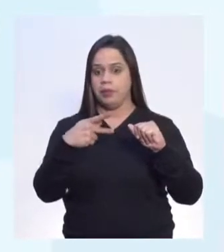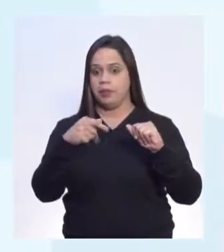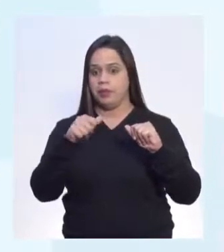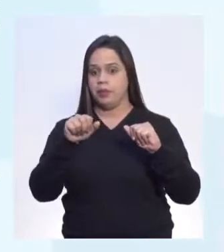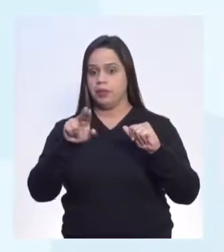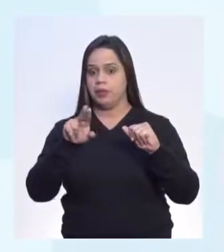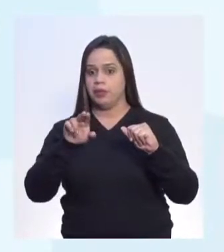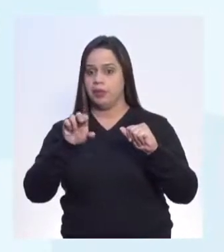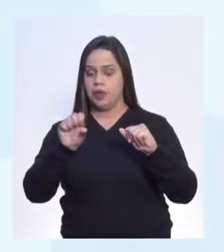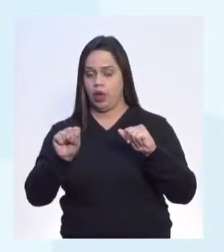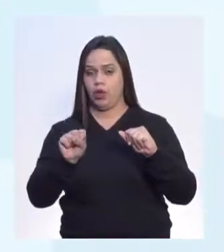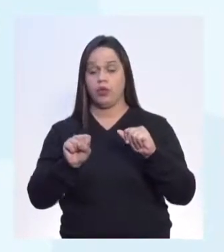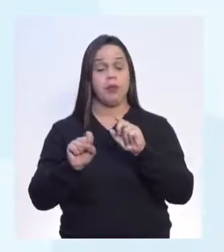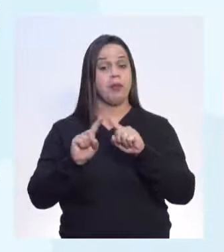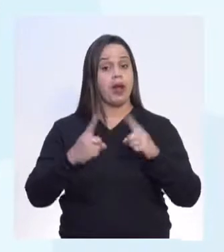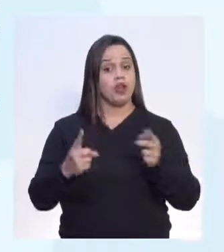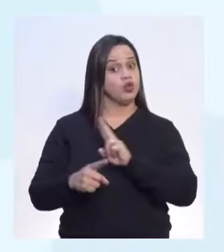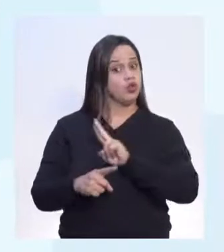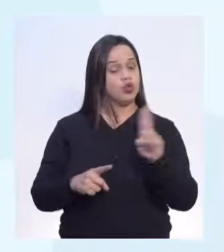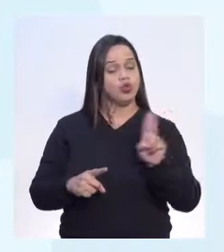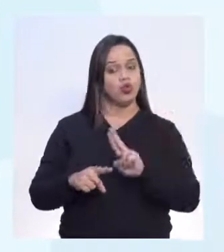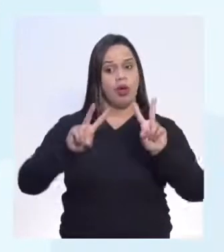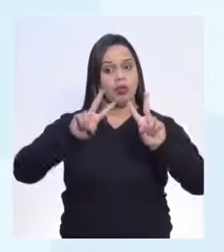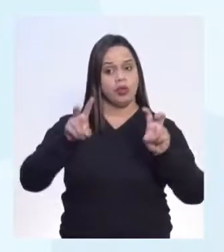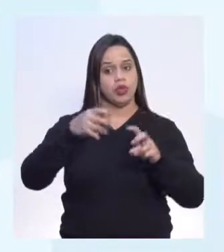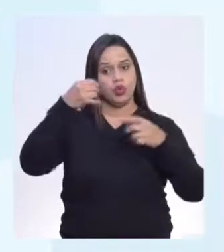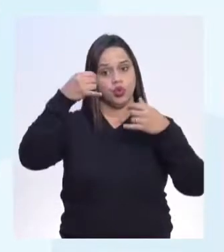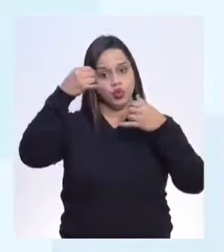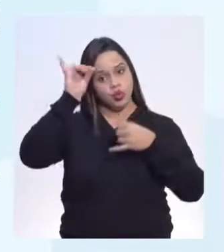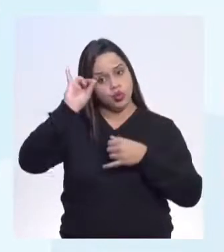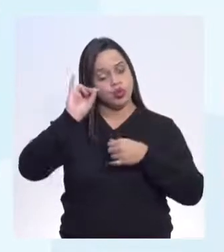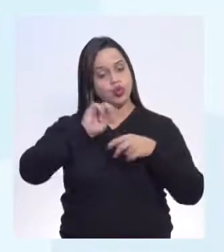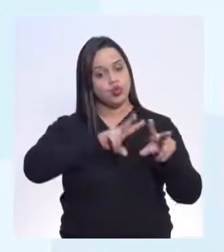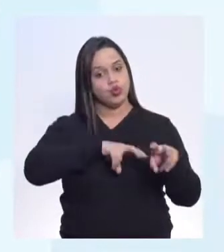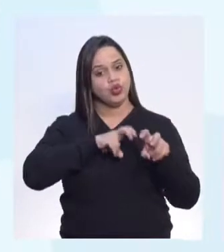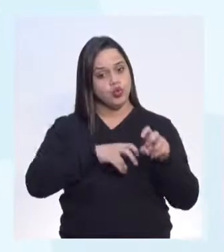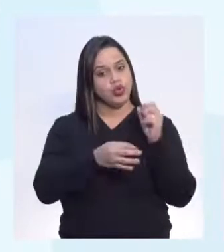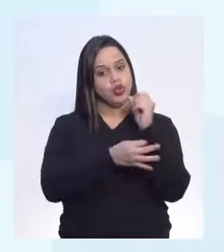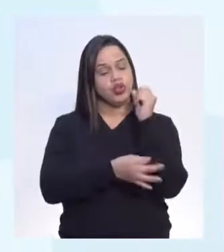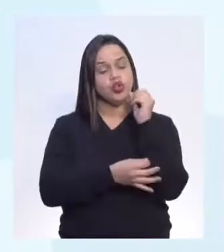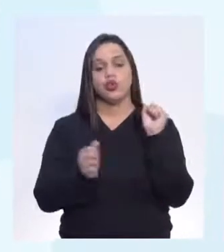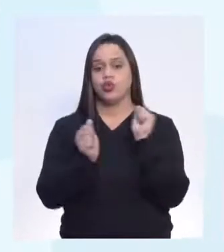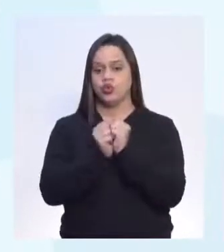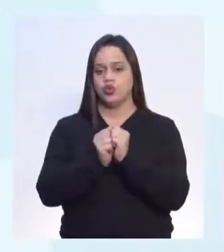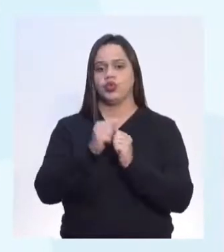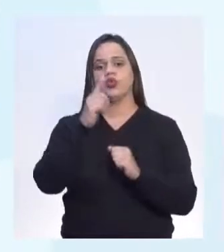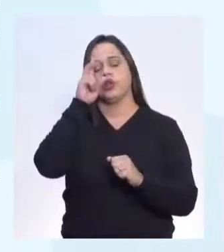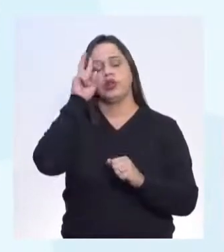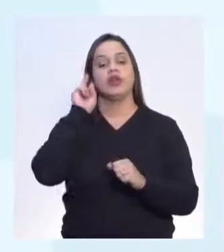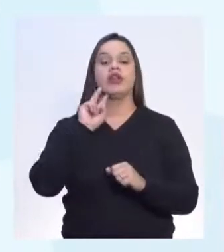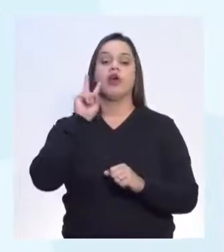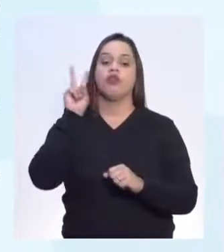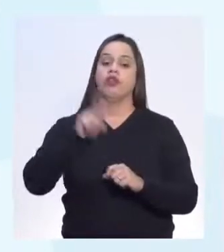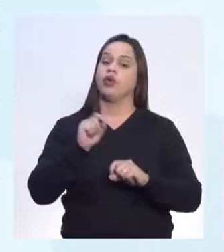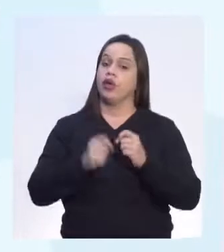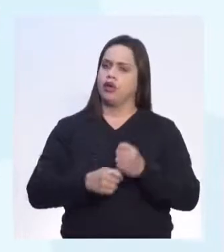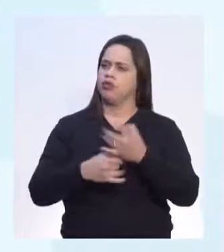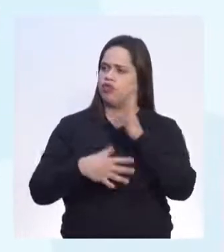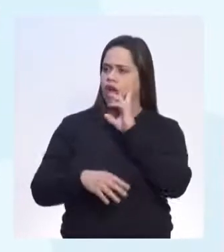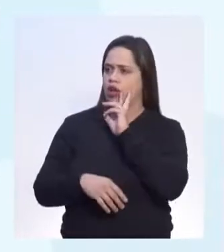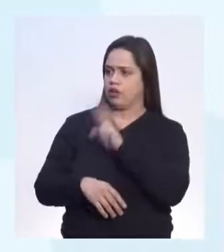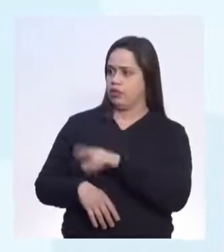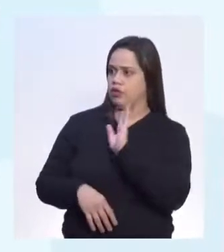no nome do sítio é tudo junto. E botou as aspas ali. A quem será que essa palavra se refere? Eles já estão dizendo aí no chat,